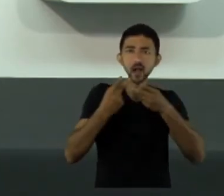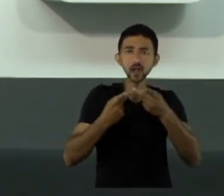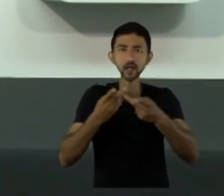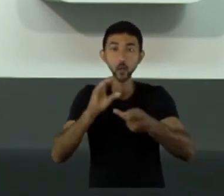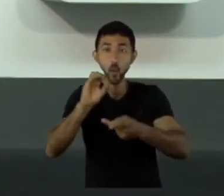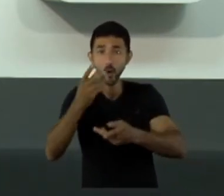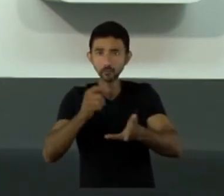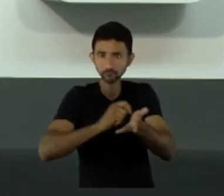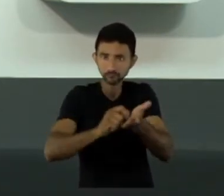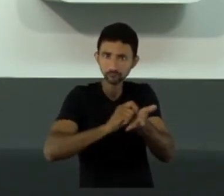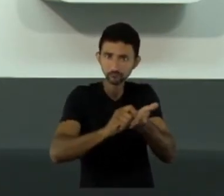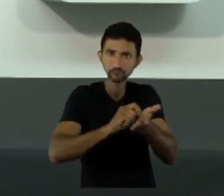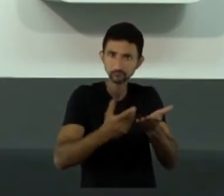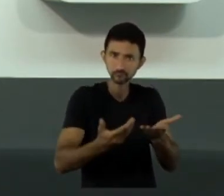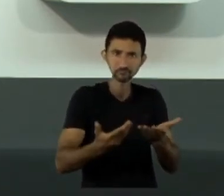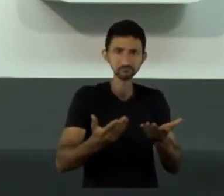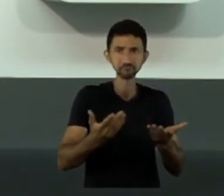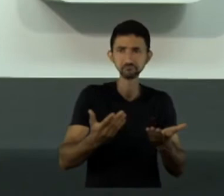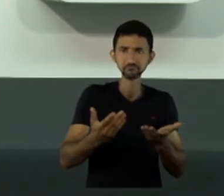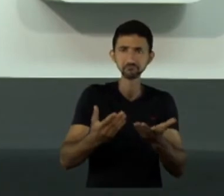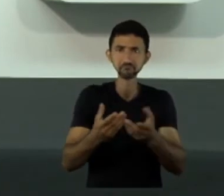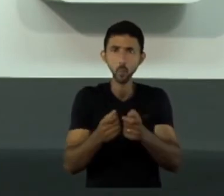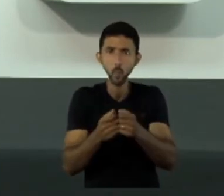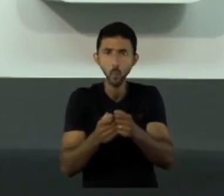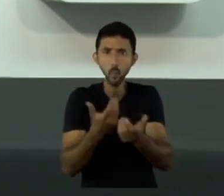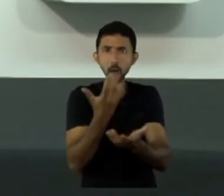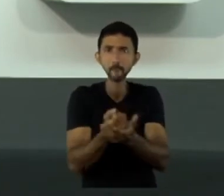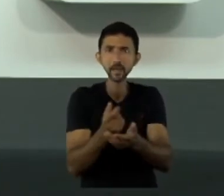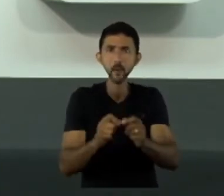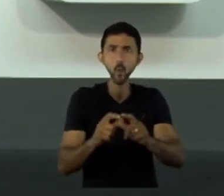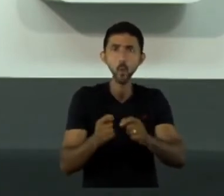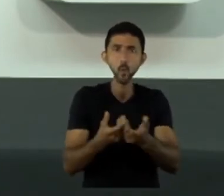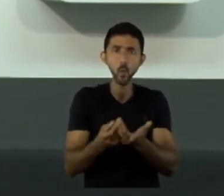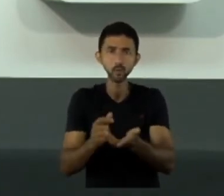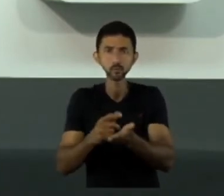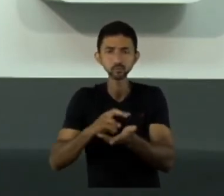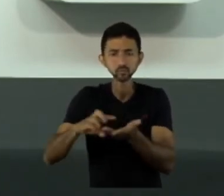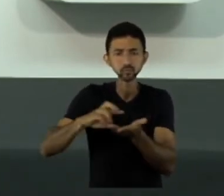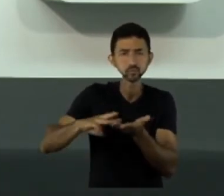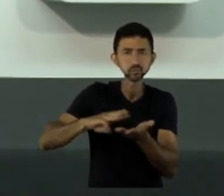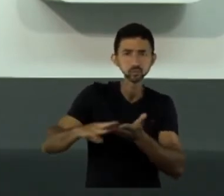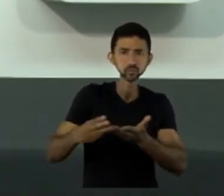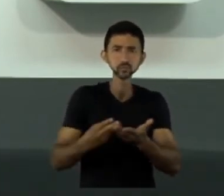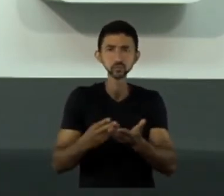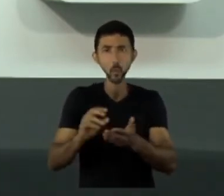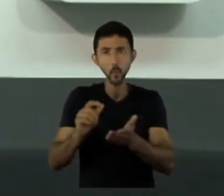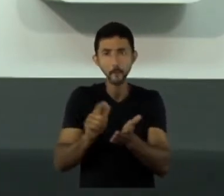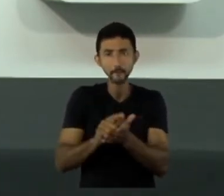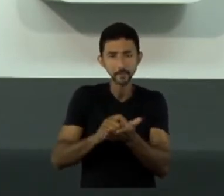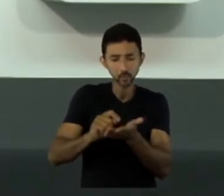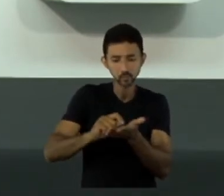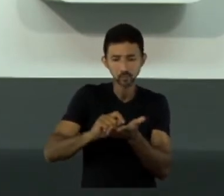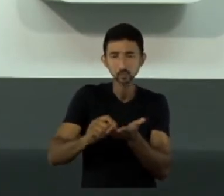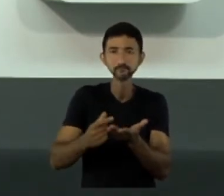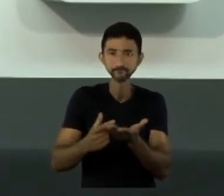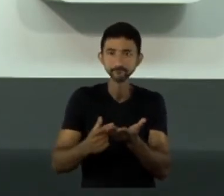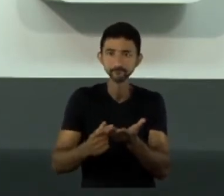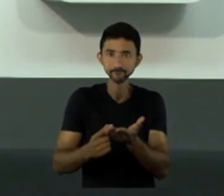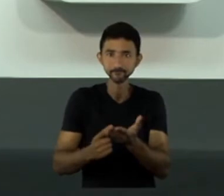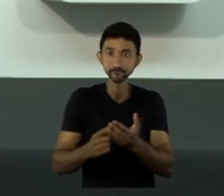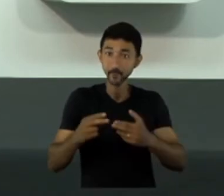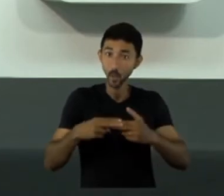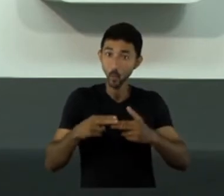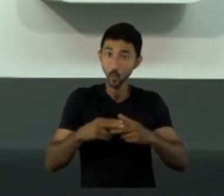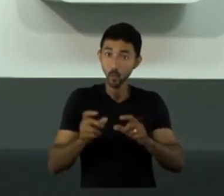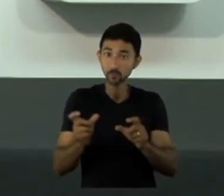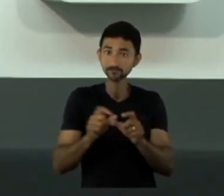na escrita, em um aplicativo de mensagem, ou em um bilhete, vocês fazem o uso do